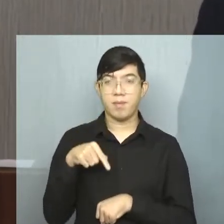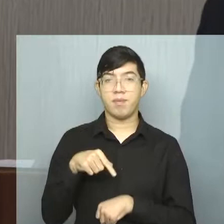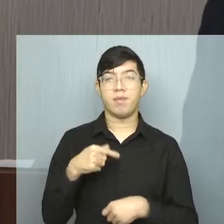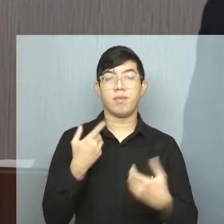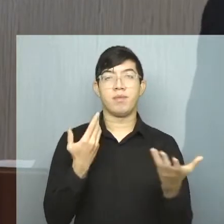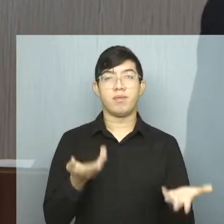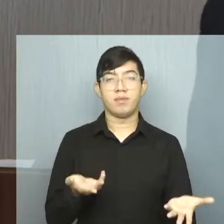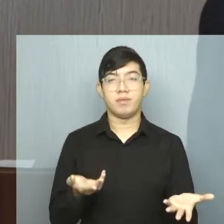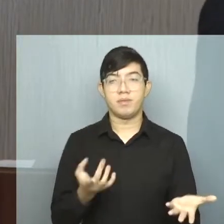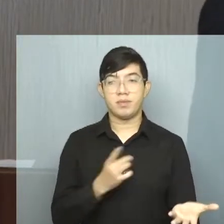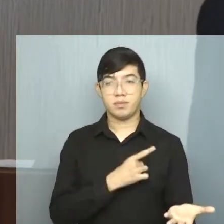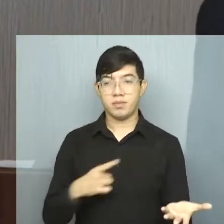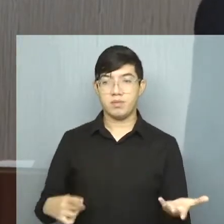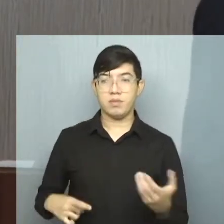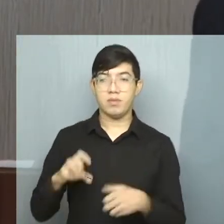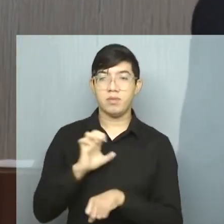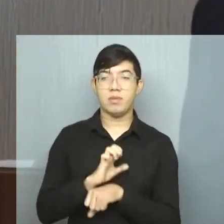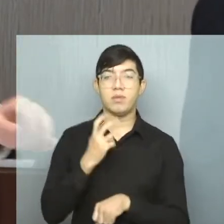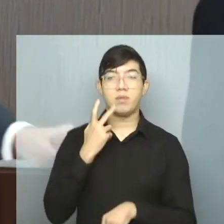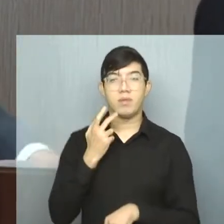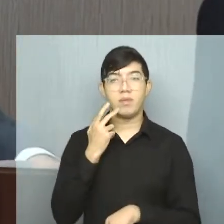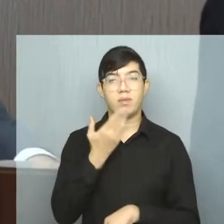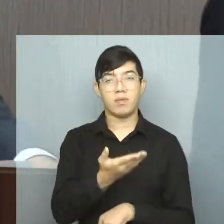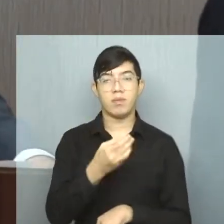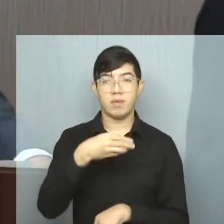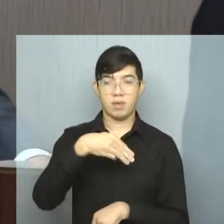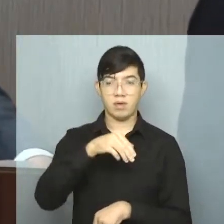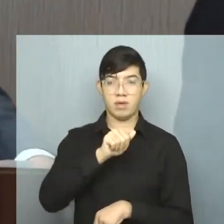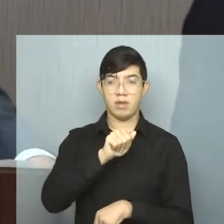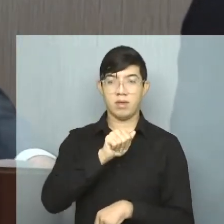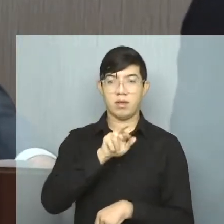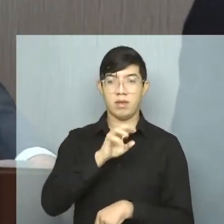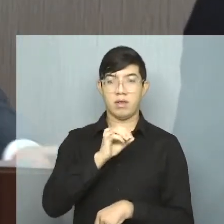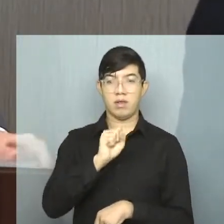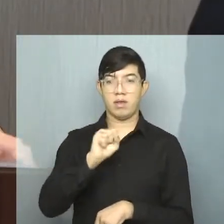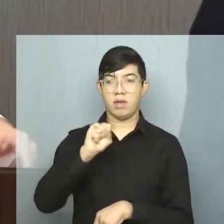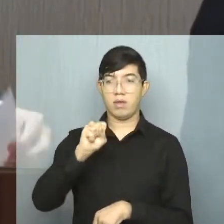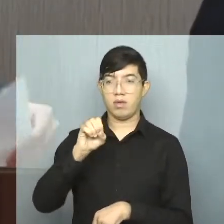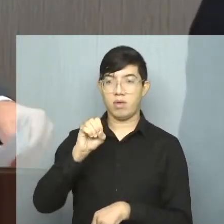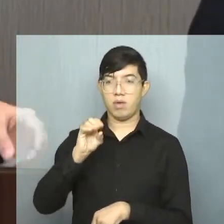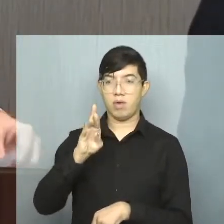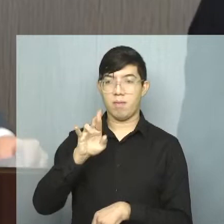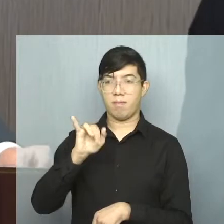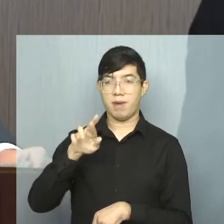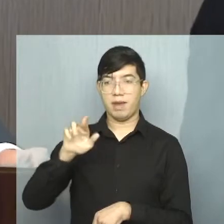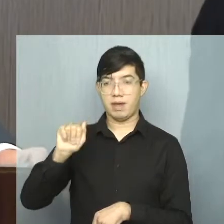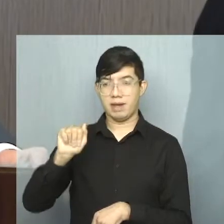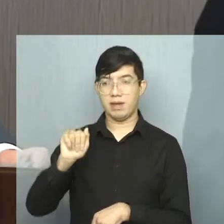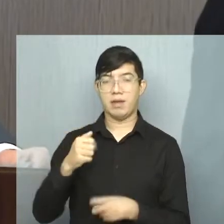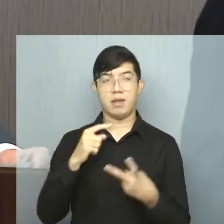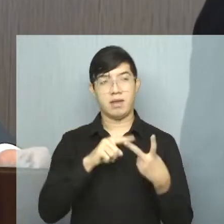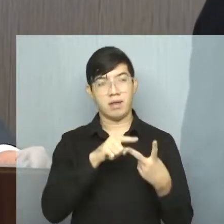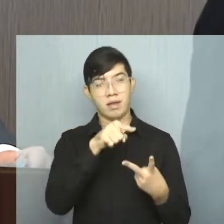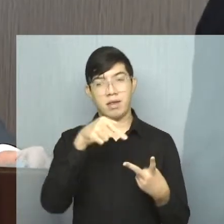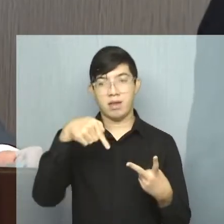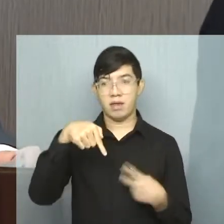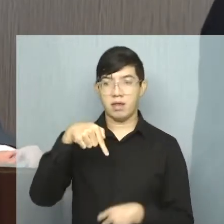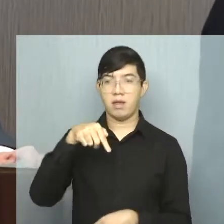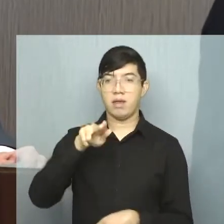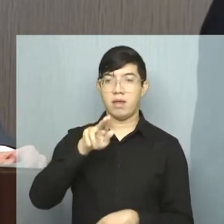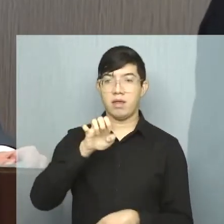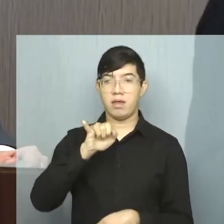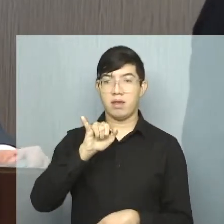Os deputados estaduais, Marcos Sobreira e Queiroz Filho.